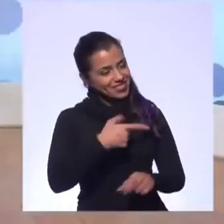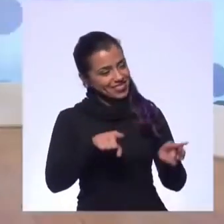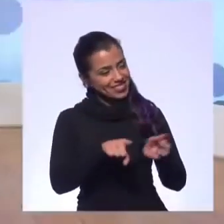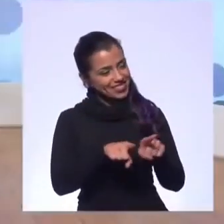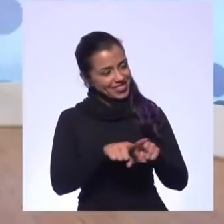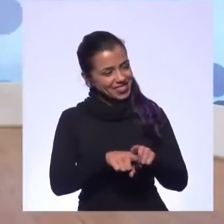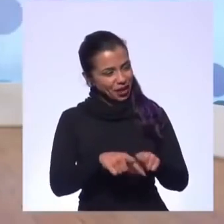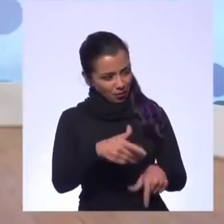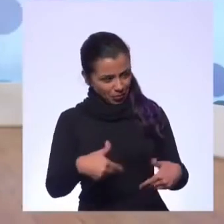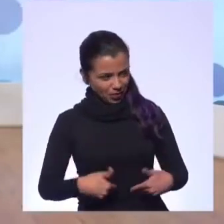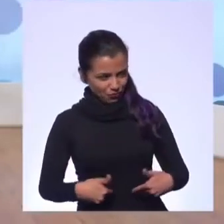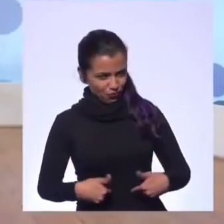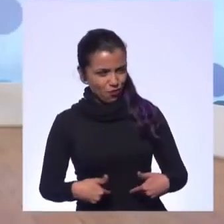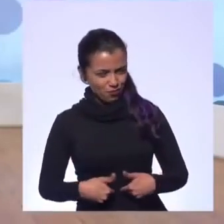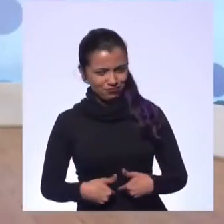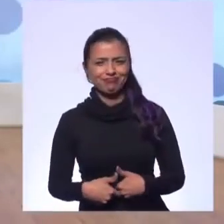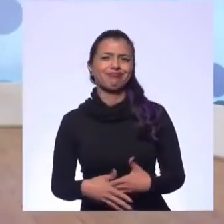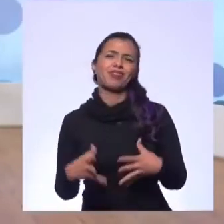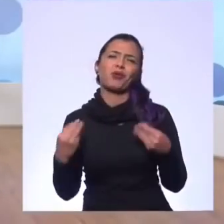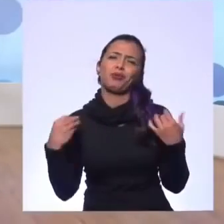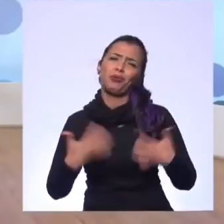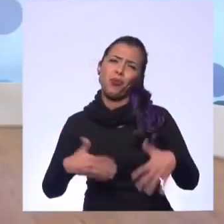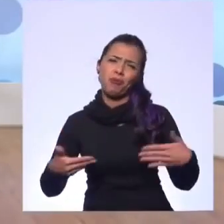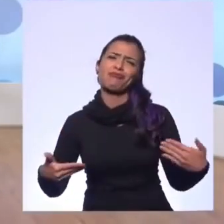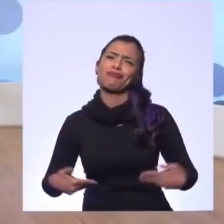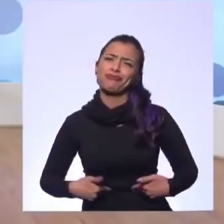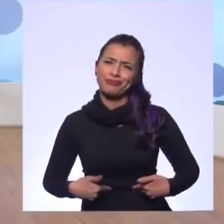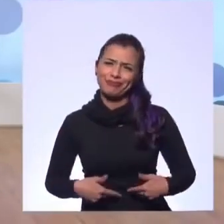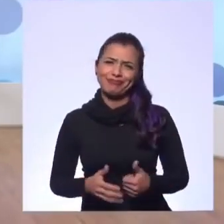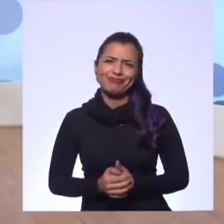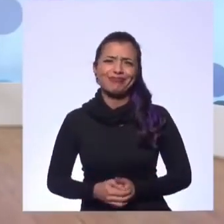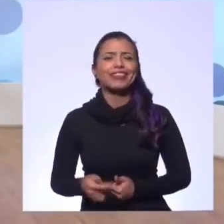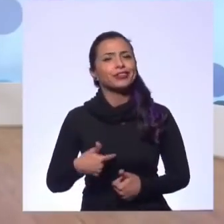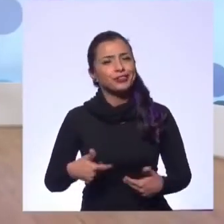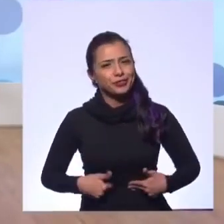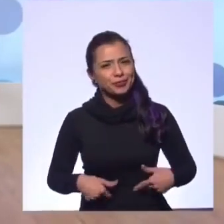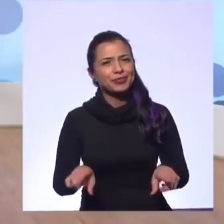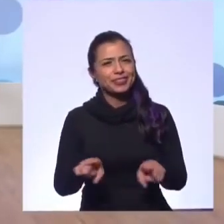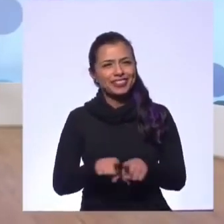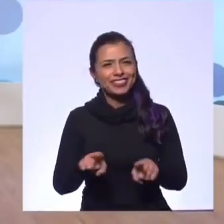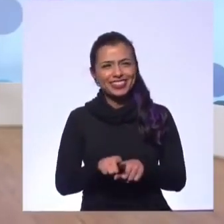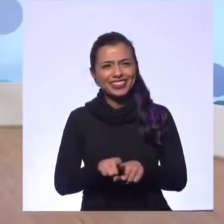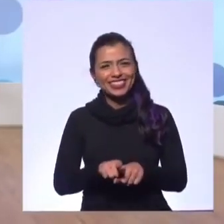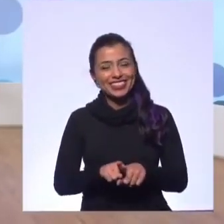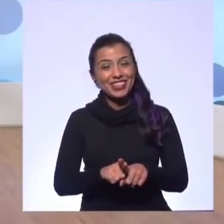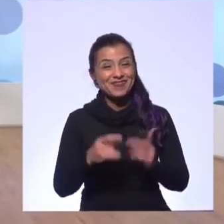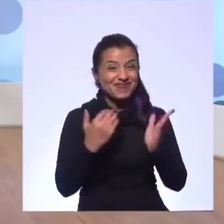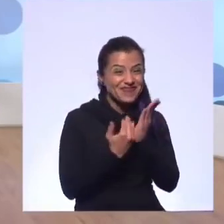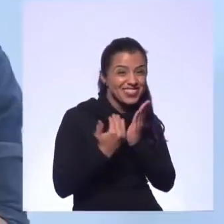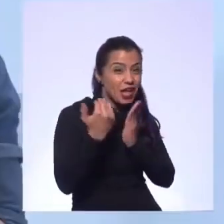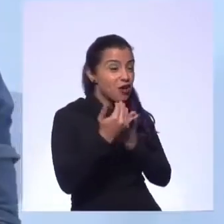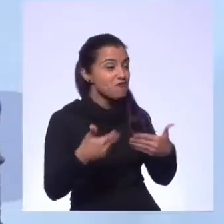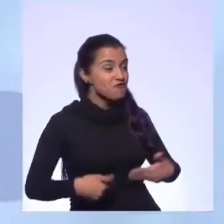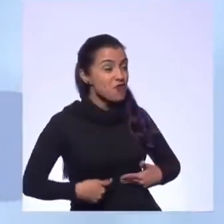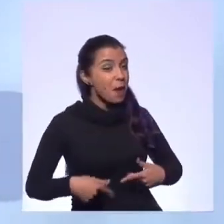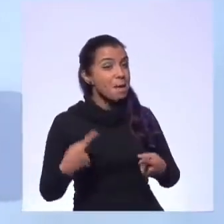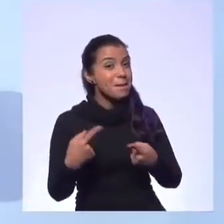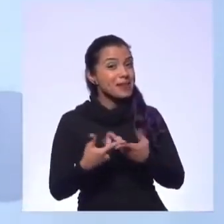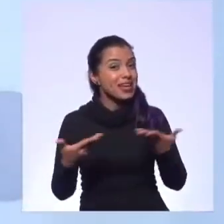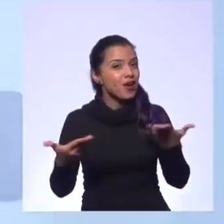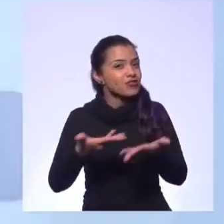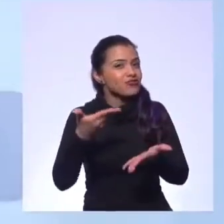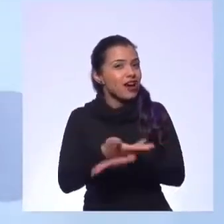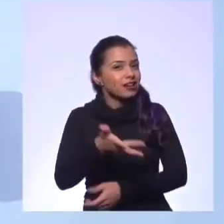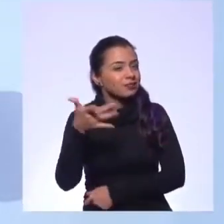you hungry, Antonia? Very, very hungry. Okay, I'm hungry too. You'll be even hungry. Você vai ficar com mais fome ainda porque essa aula está